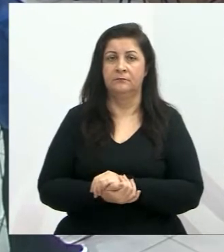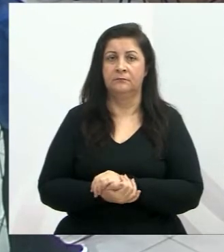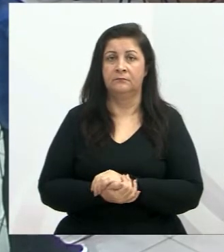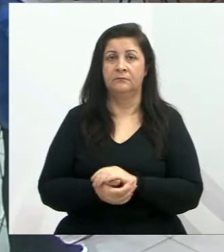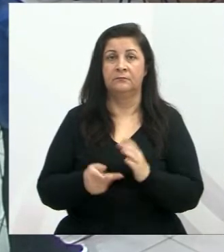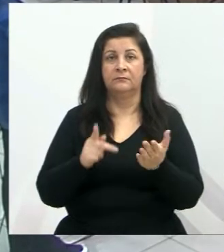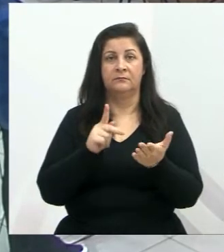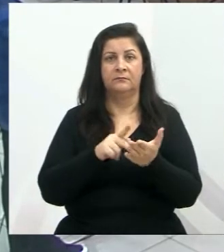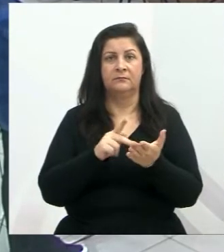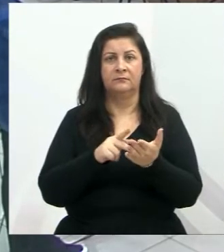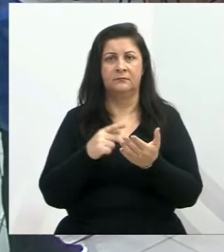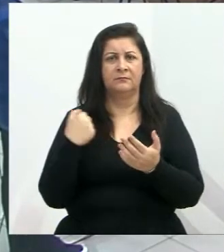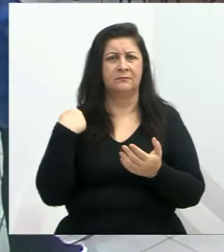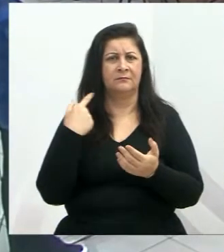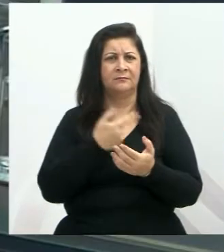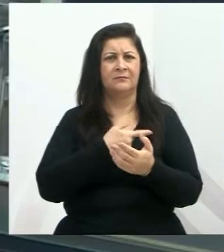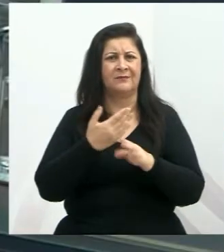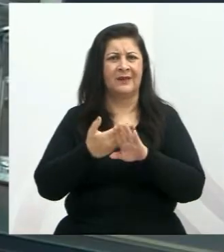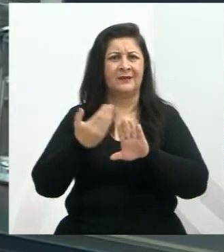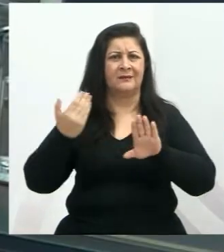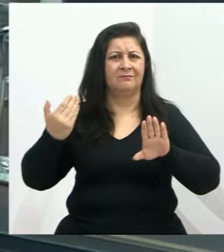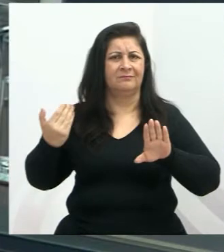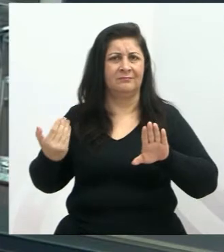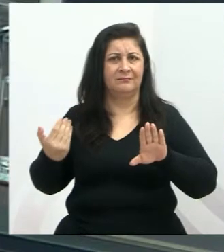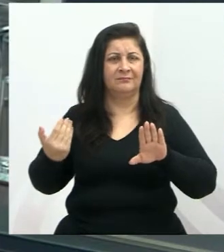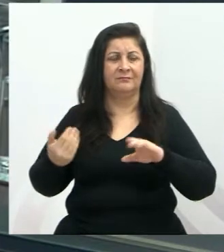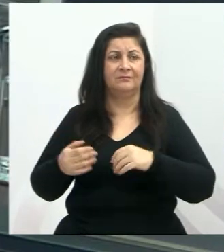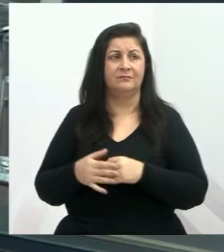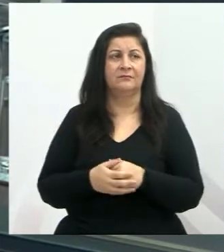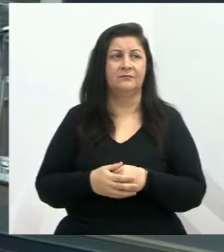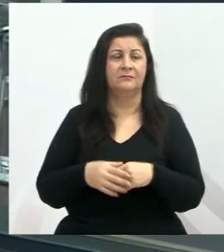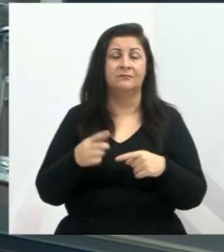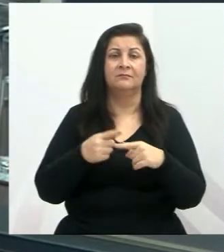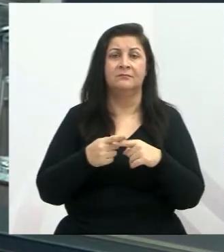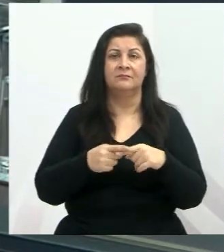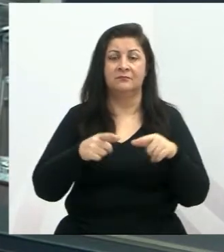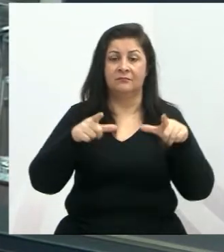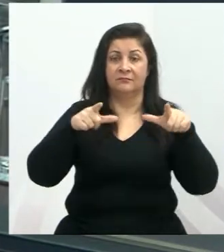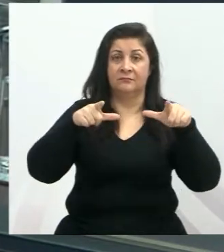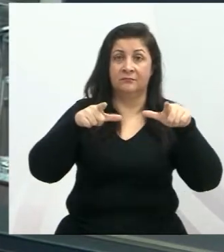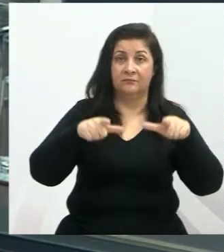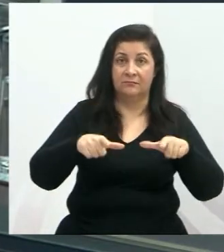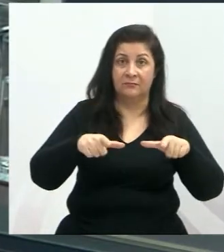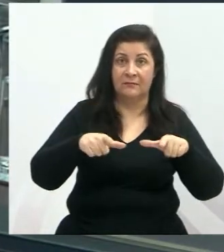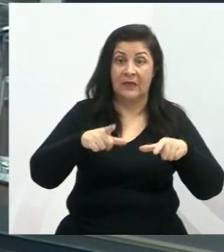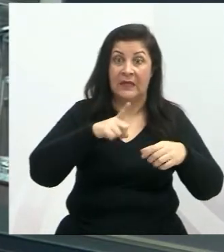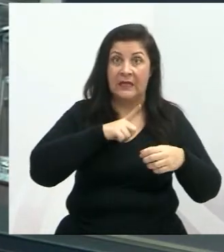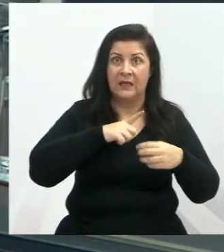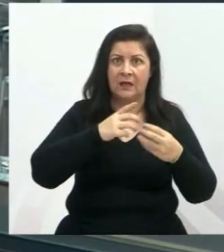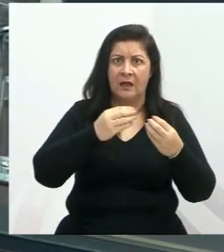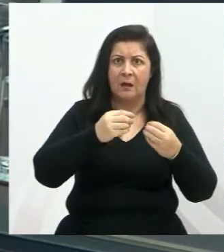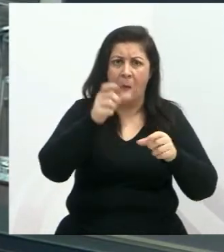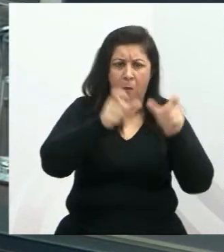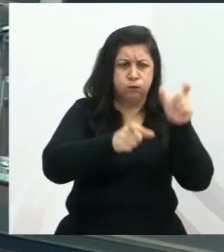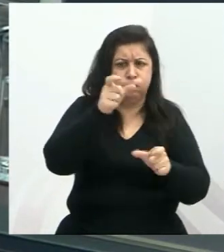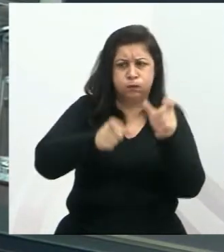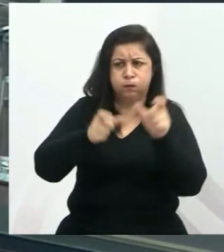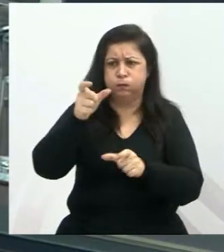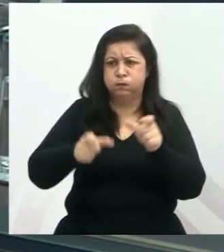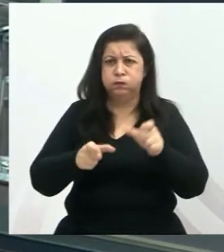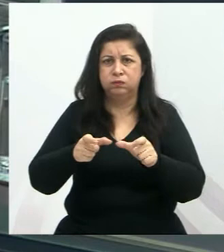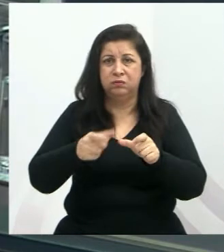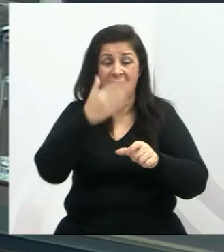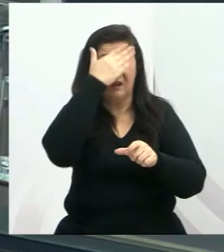na contramão, porque nos locais onde nós temos aglomeração, não tratamos com